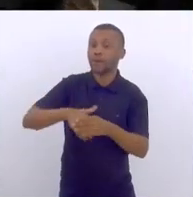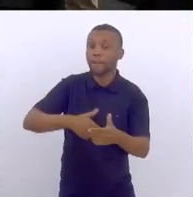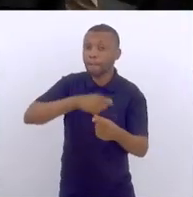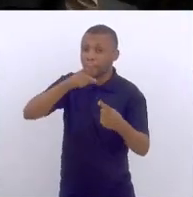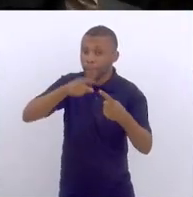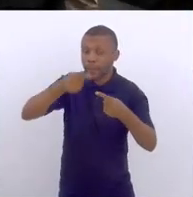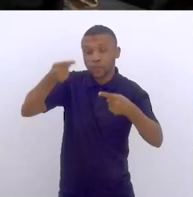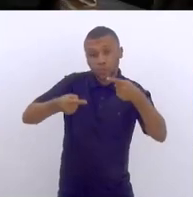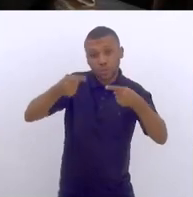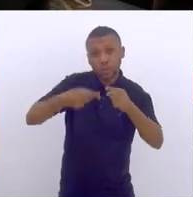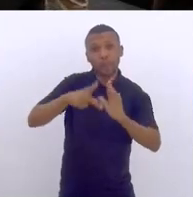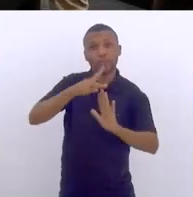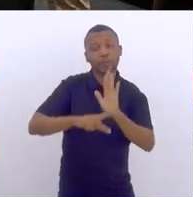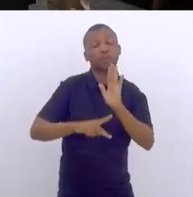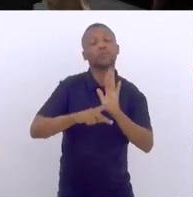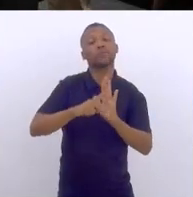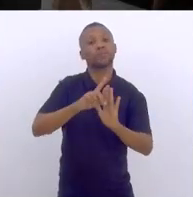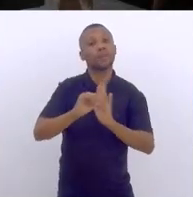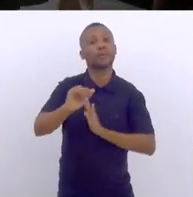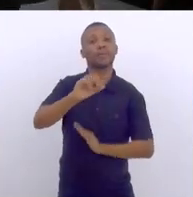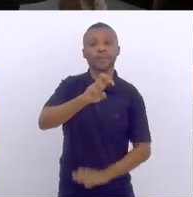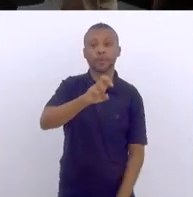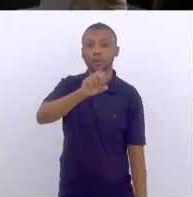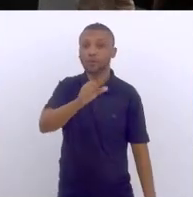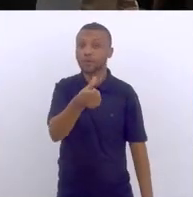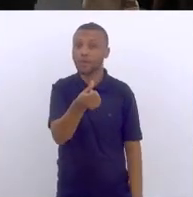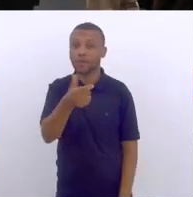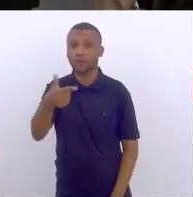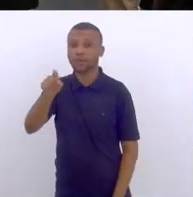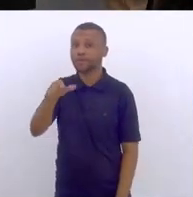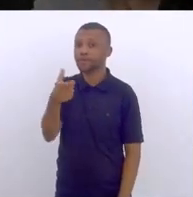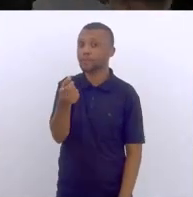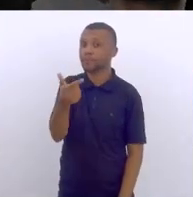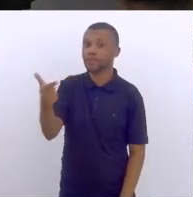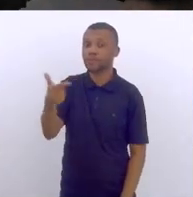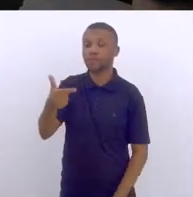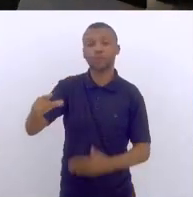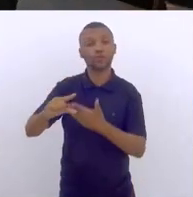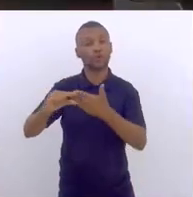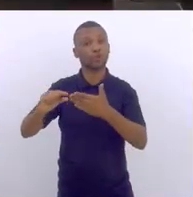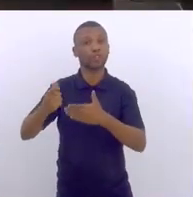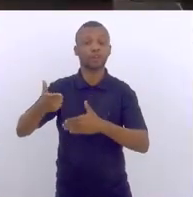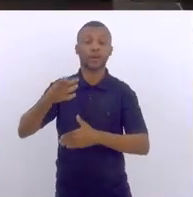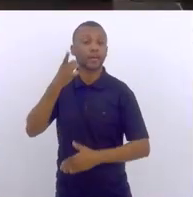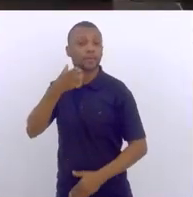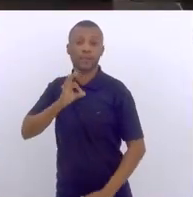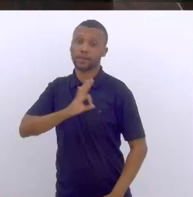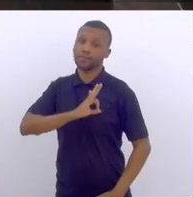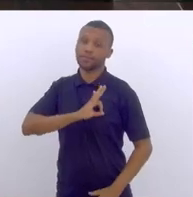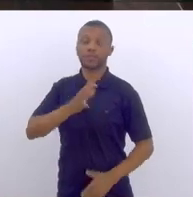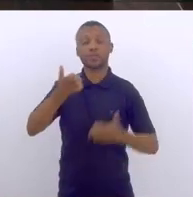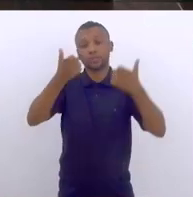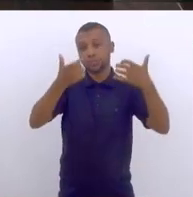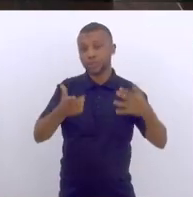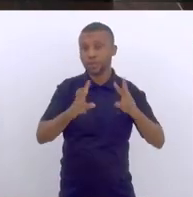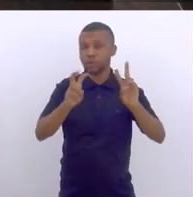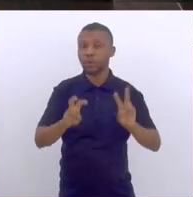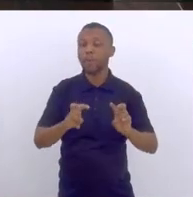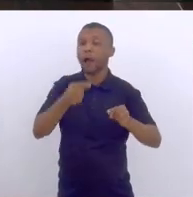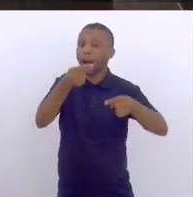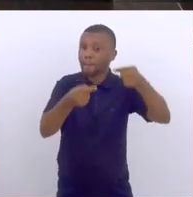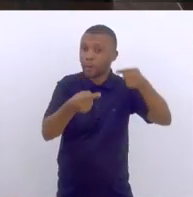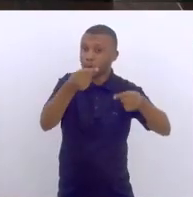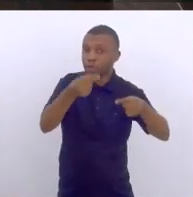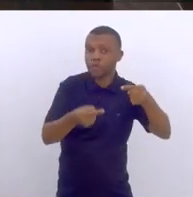projeto de lei 5862 de 22, de autoria da deputada Marta Rocha, que define a política de desenvolvimento ao adulto